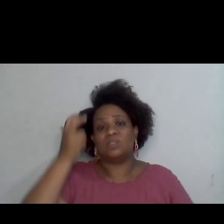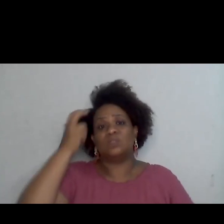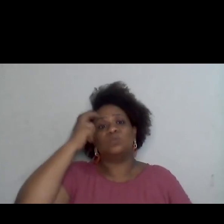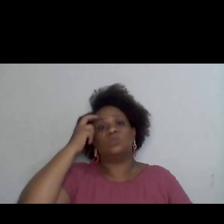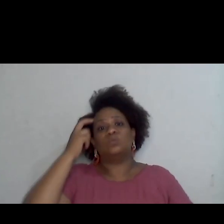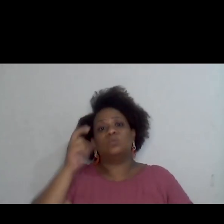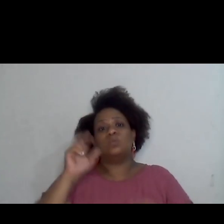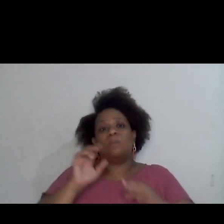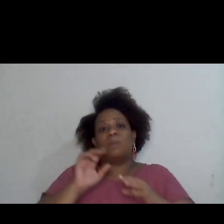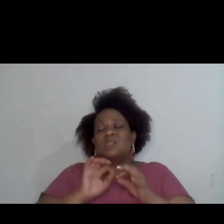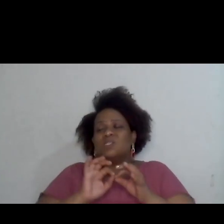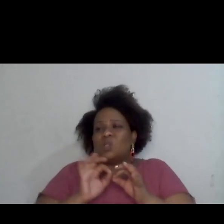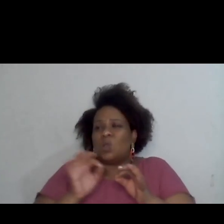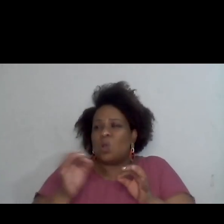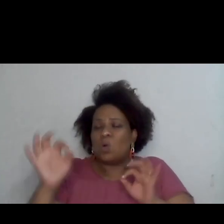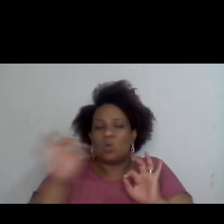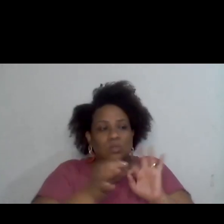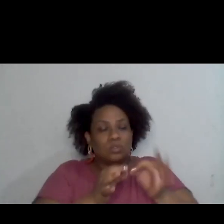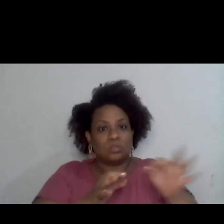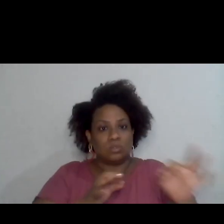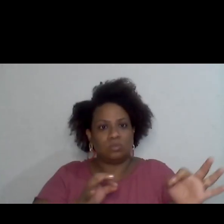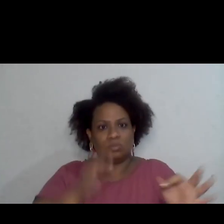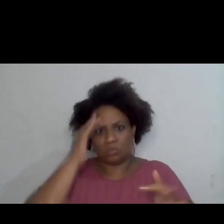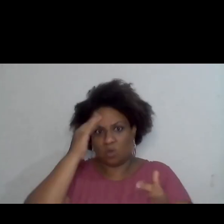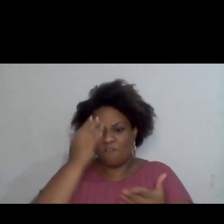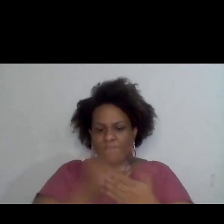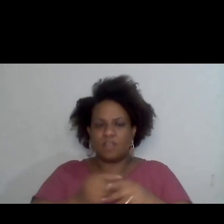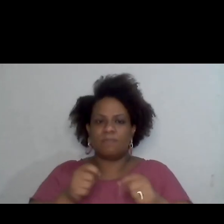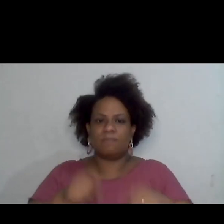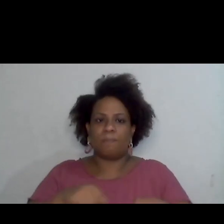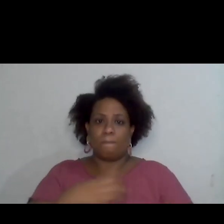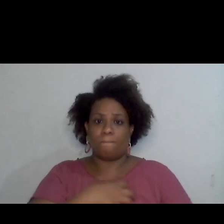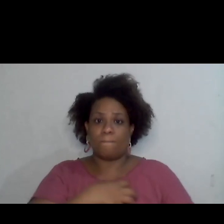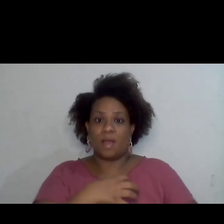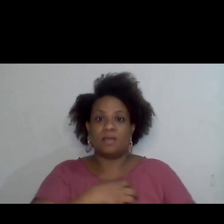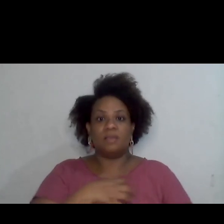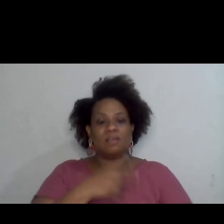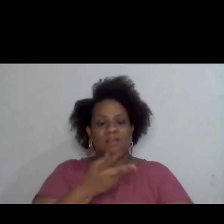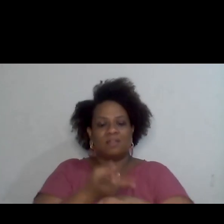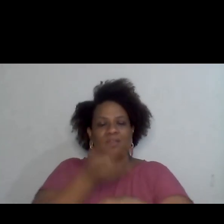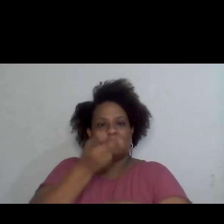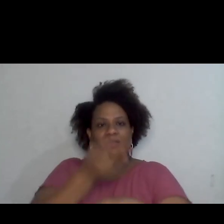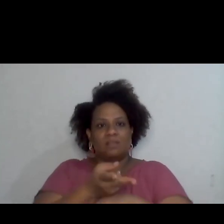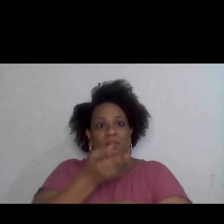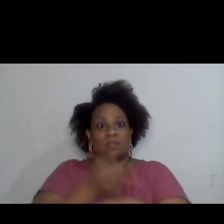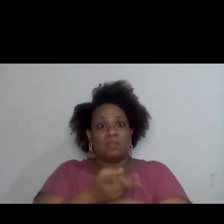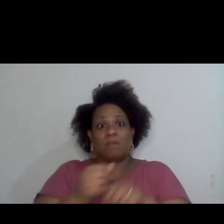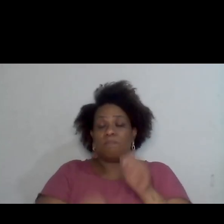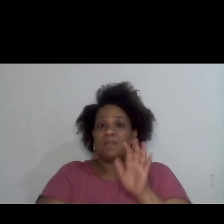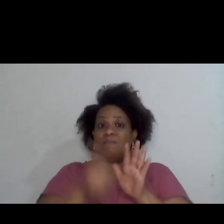extremos rincões. E a gente apostou aqui na Bahia na modalidade de premiação. Foi a primeira vez que a gente